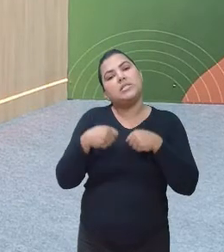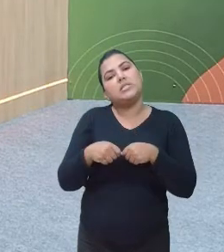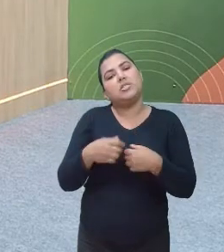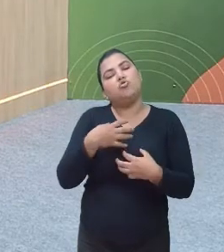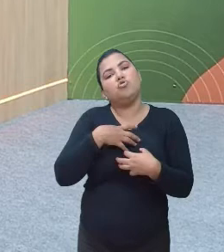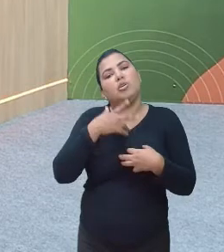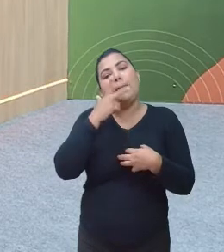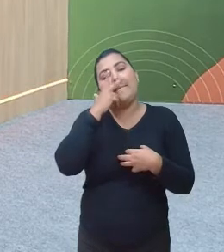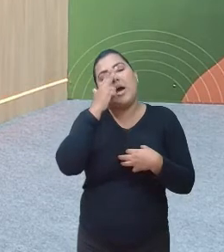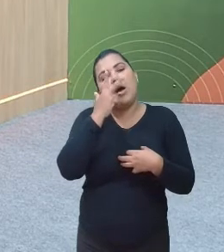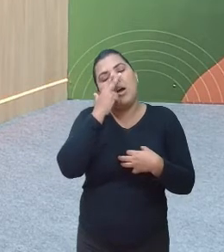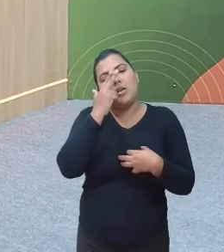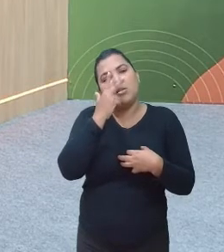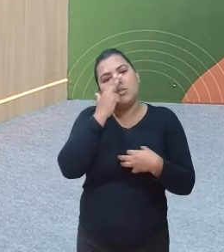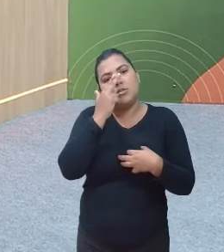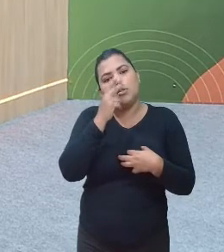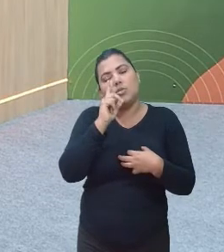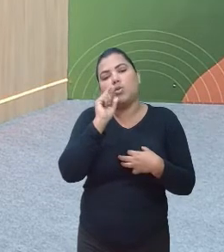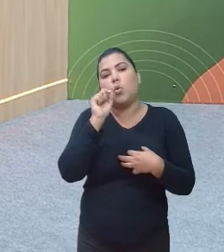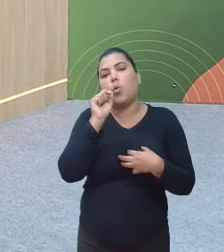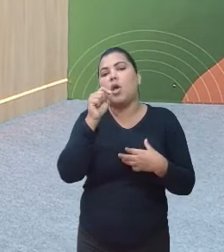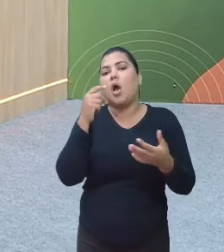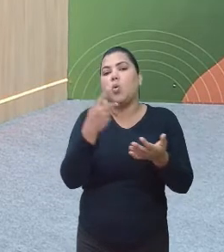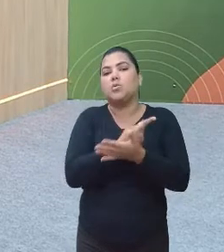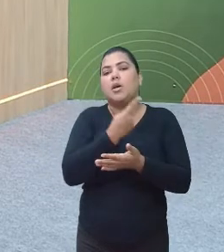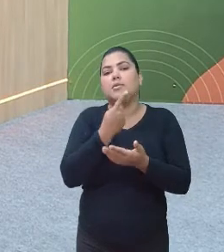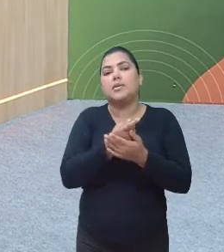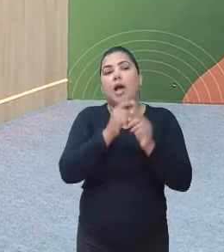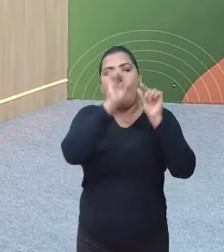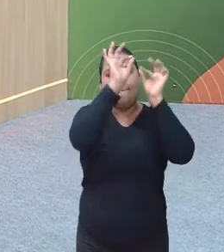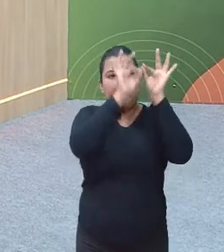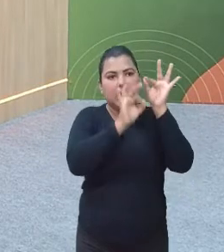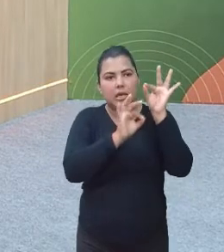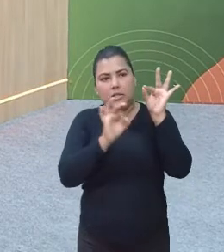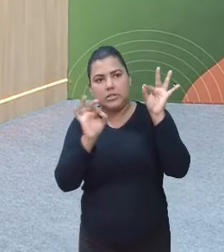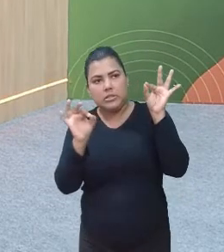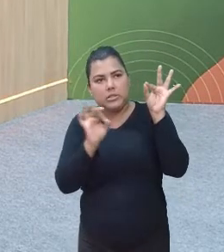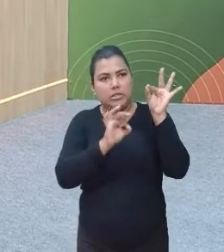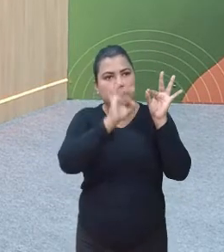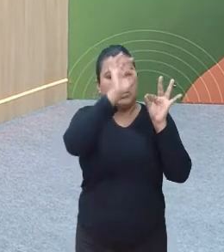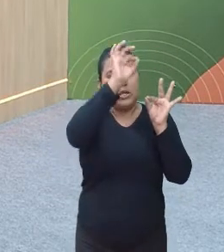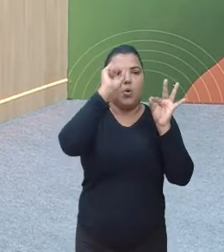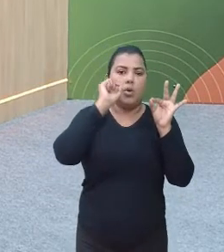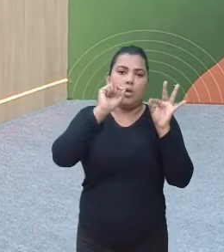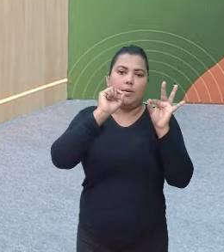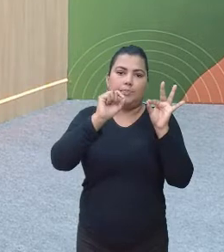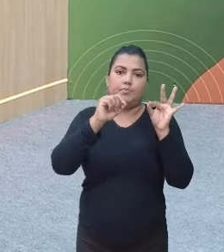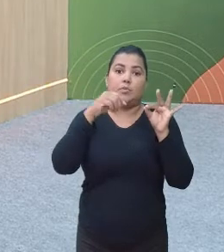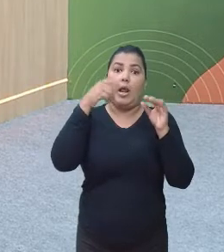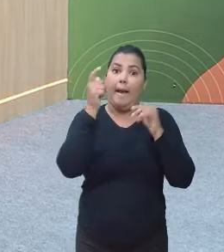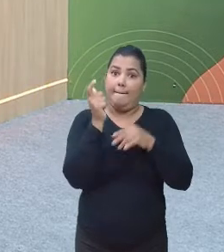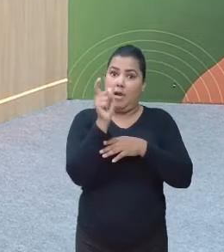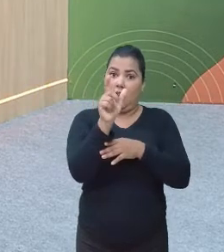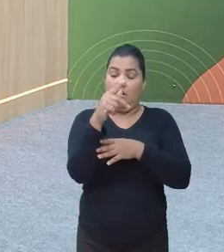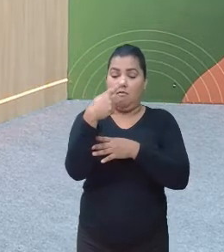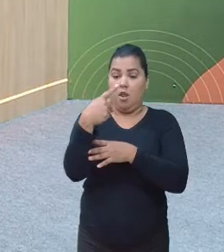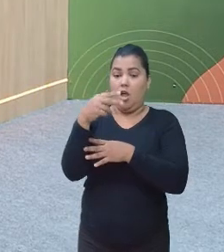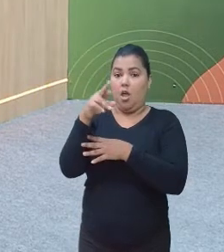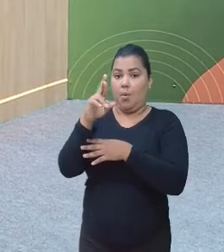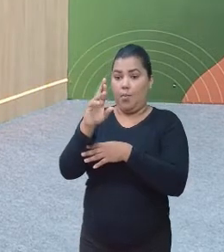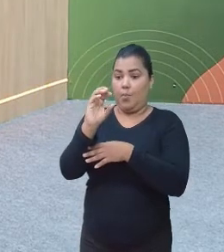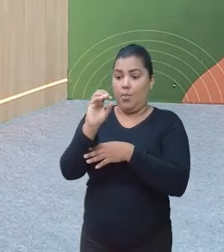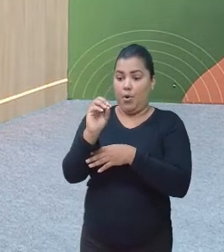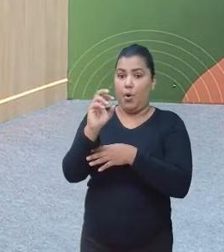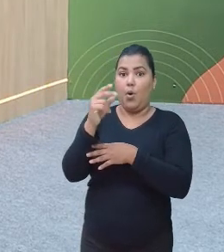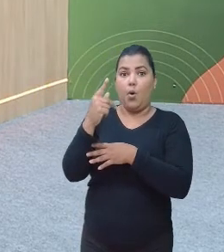parecida. E isso vai acontecer quando essas dimensões forem proporcionais. A palavra proporcional,